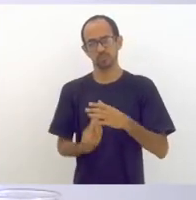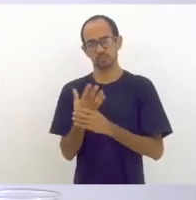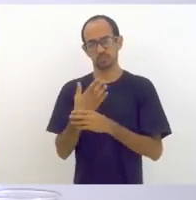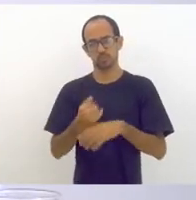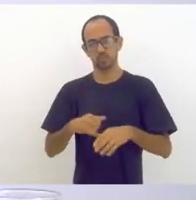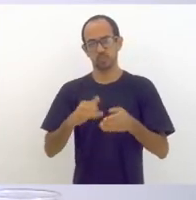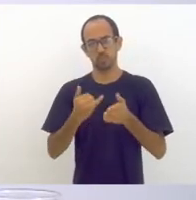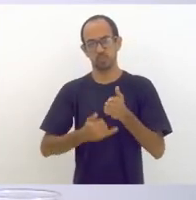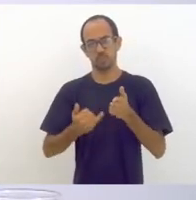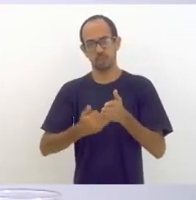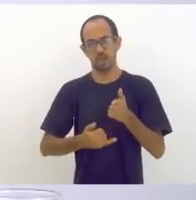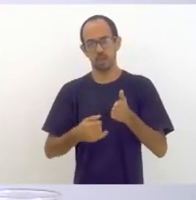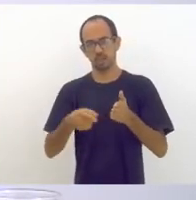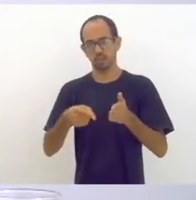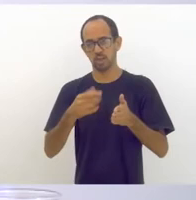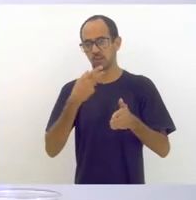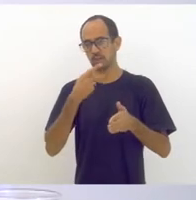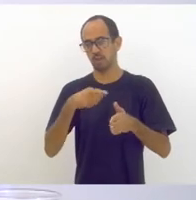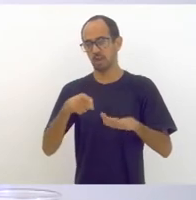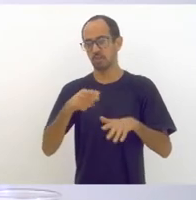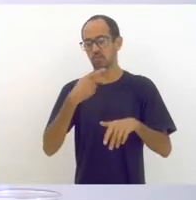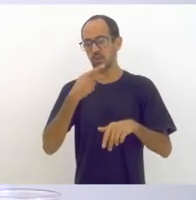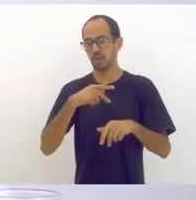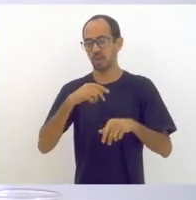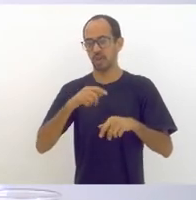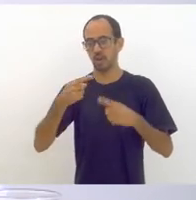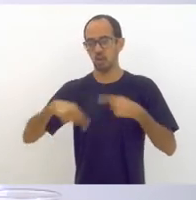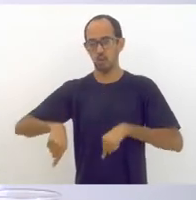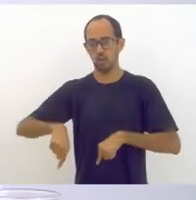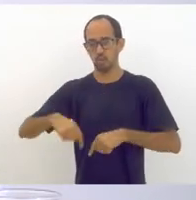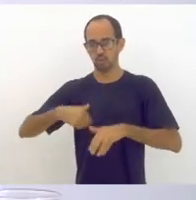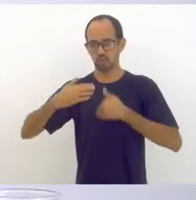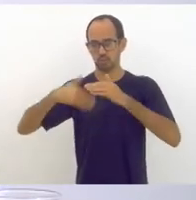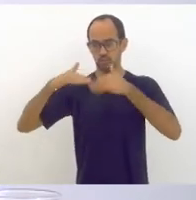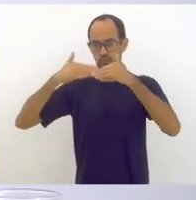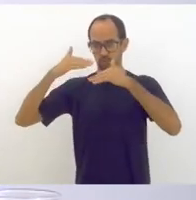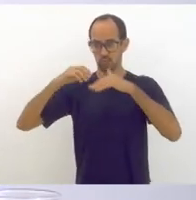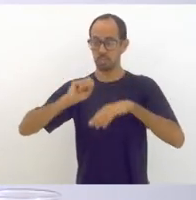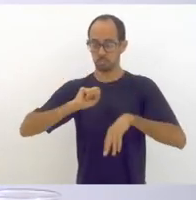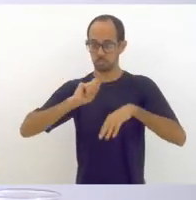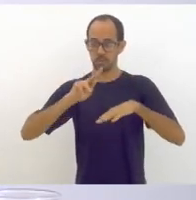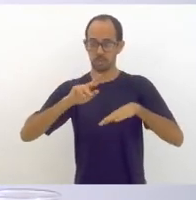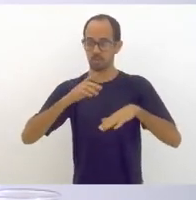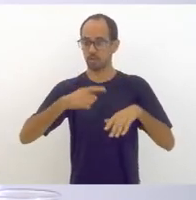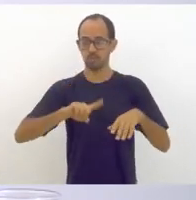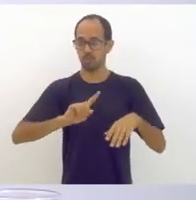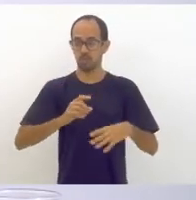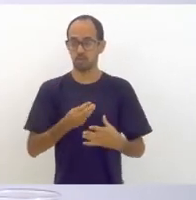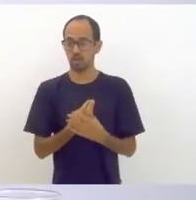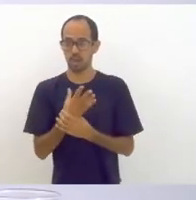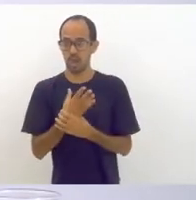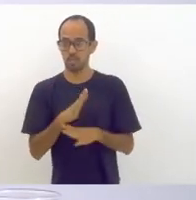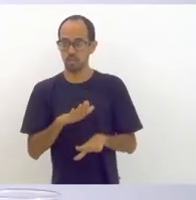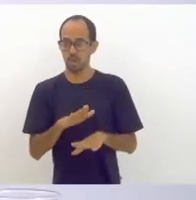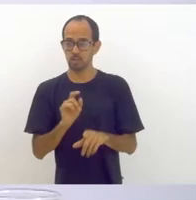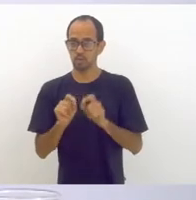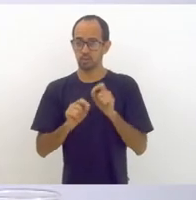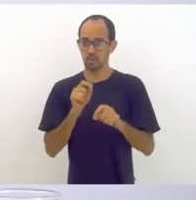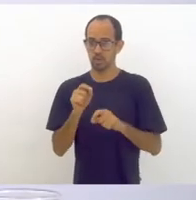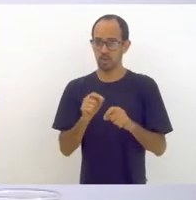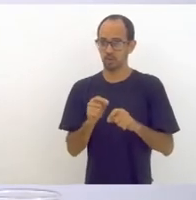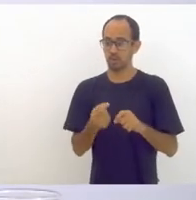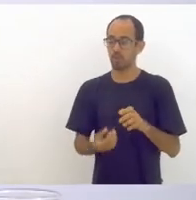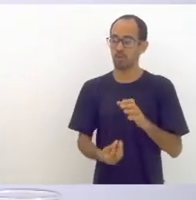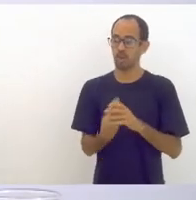entrou em contato com a casa, falou que uma taxa era contra o desenvolvimento econômico. A gente falou, então, não vamos colocar taxa, vamos colocar uma